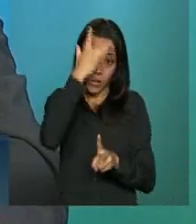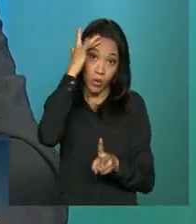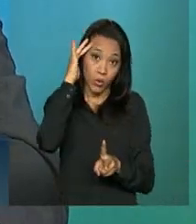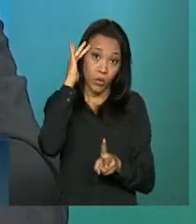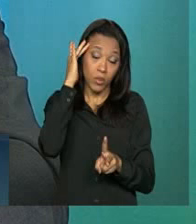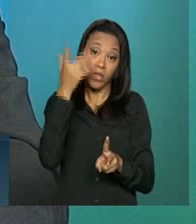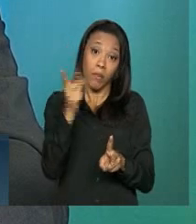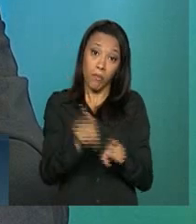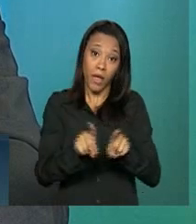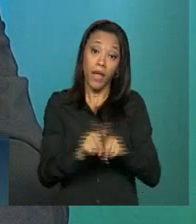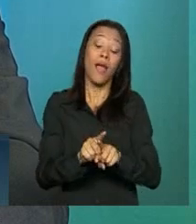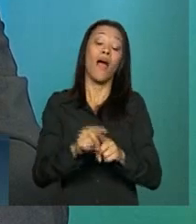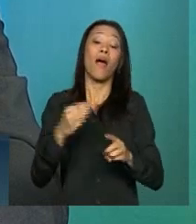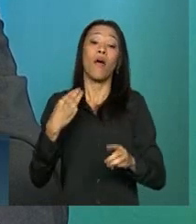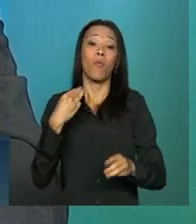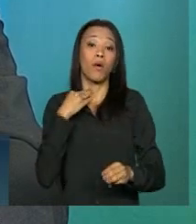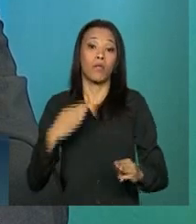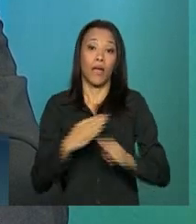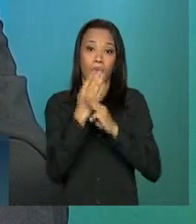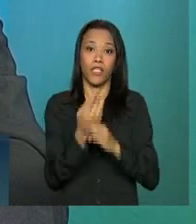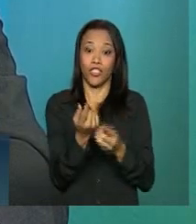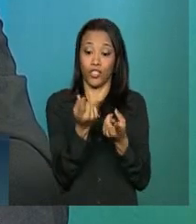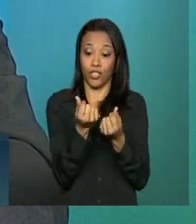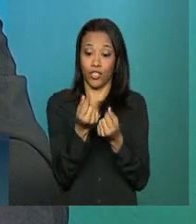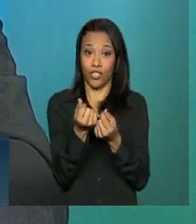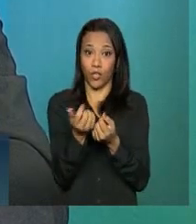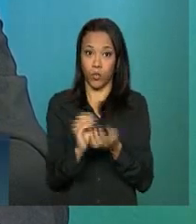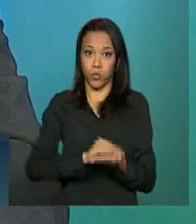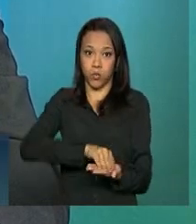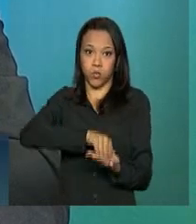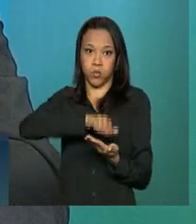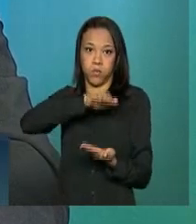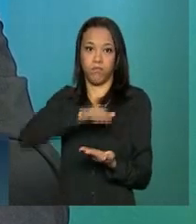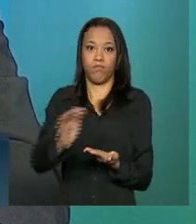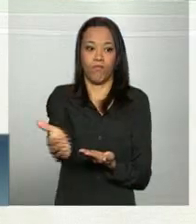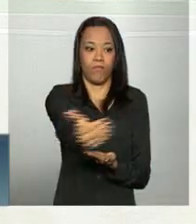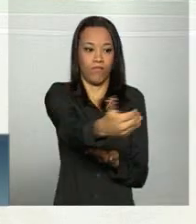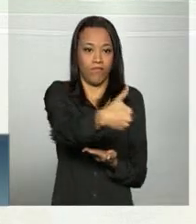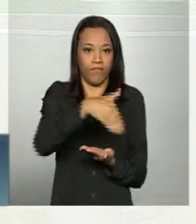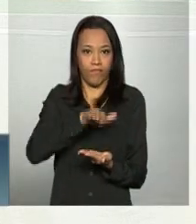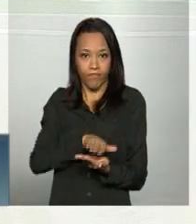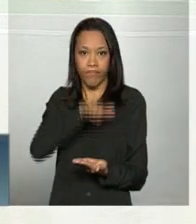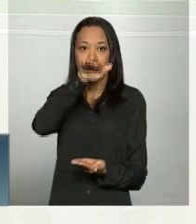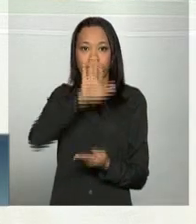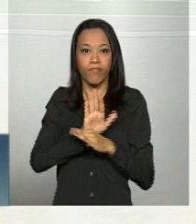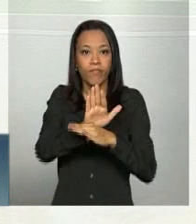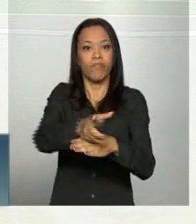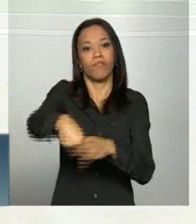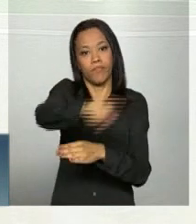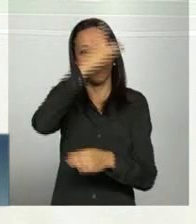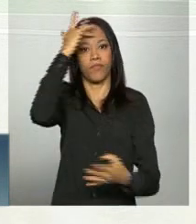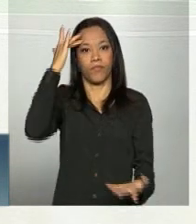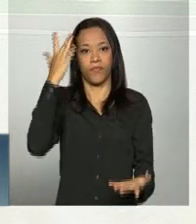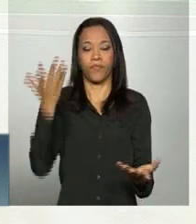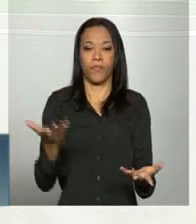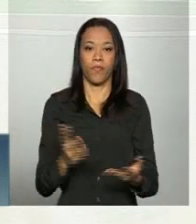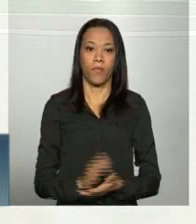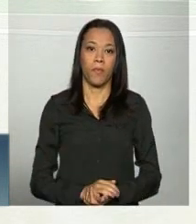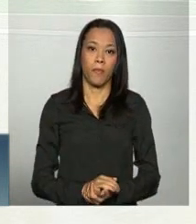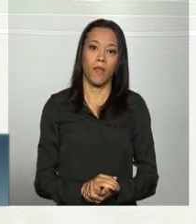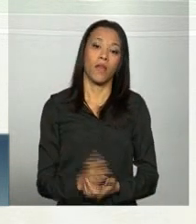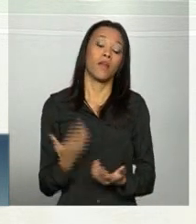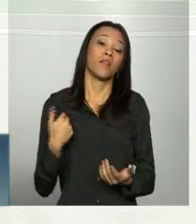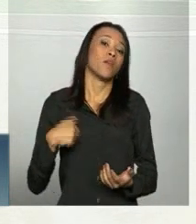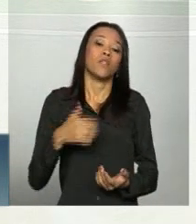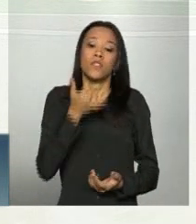caixa, mas também pelo impacto positivo que isso tem na vida das pessoas. Então, apetite deve haver, que é uma coisa